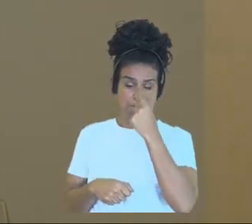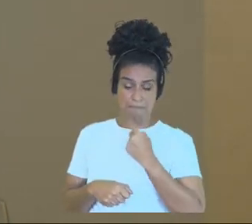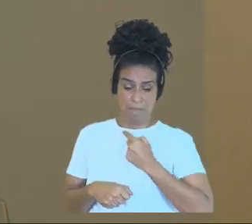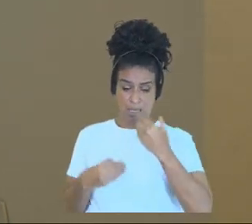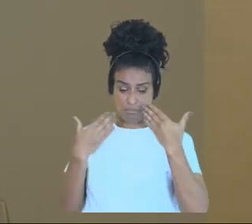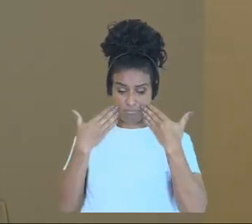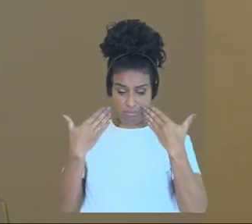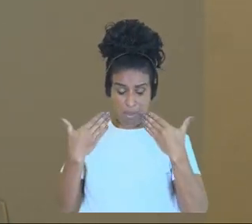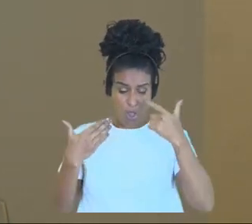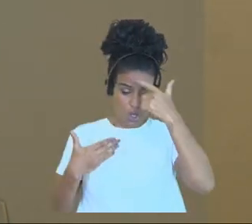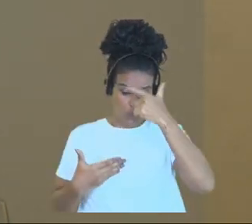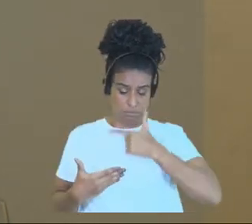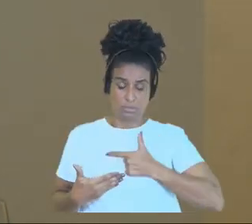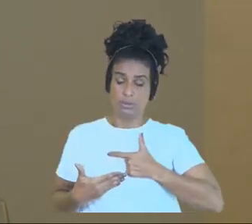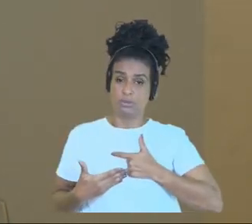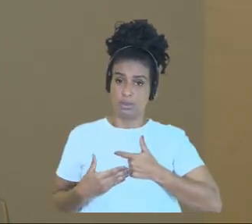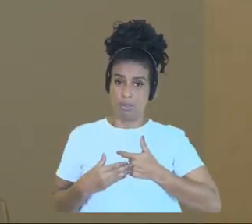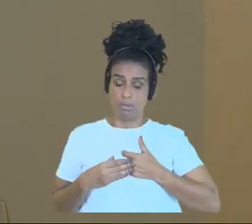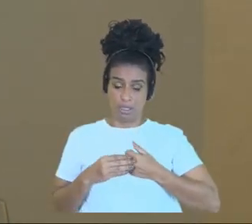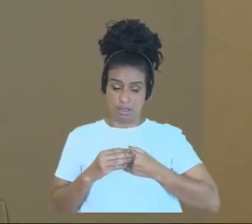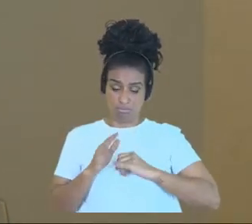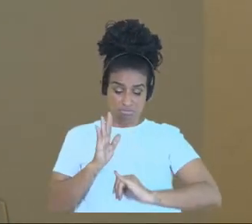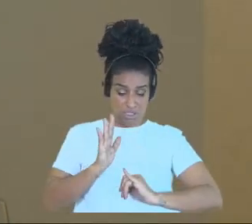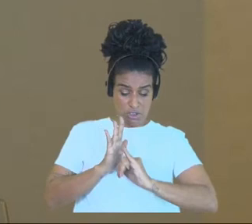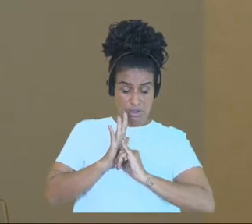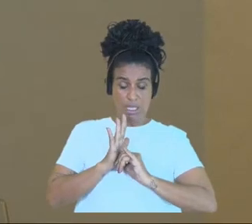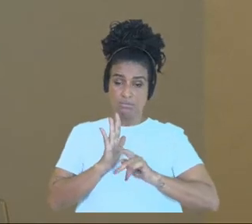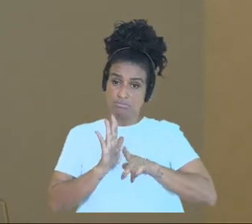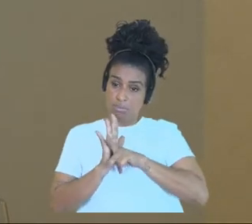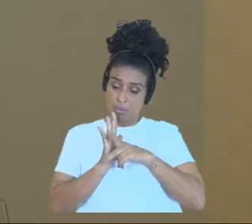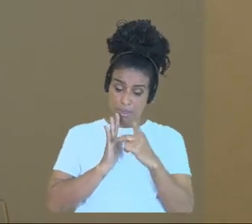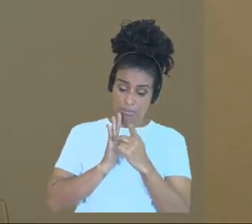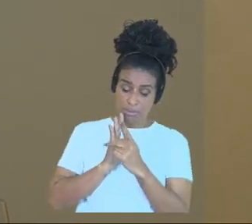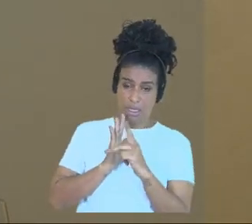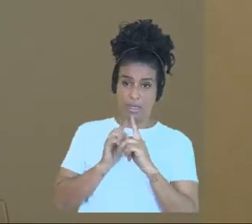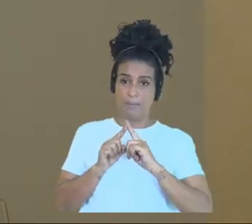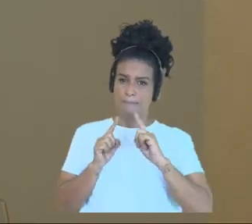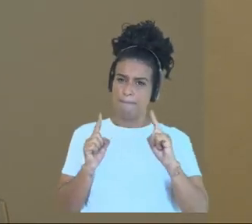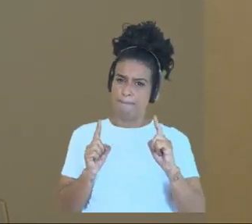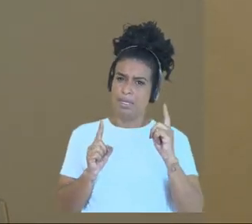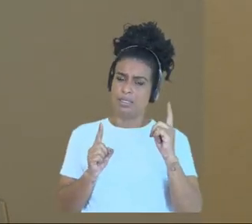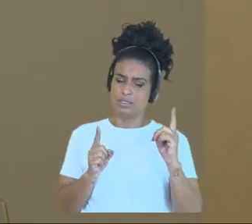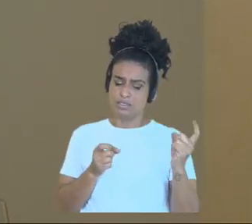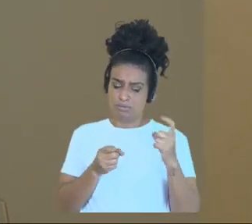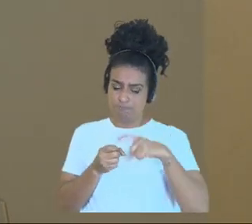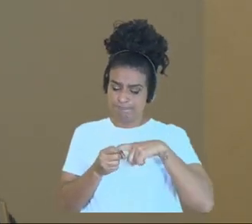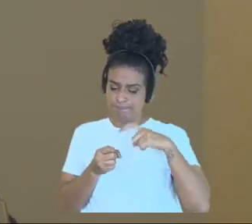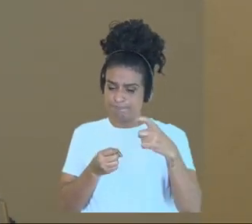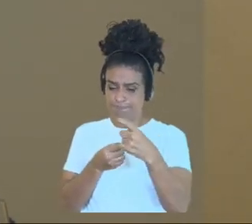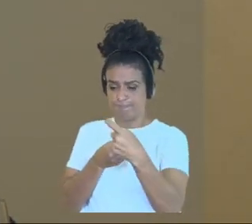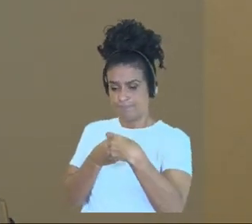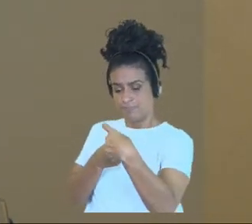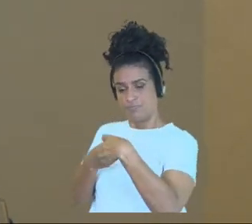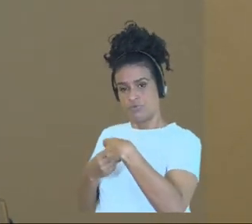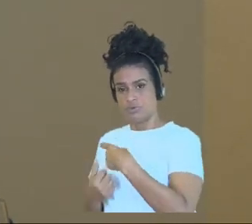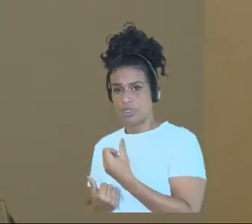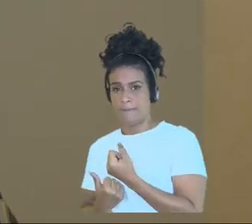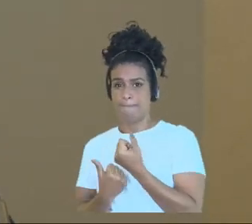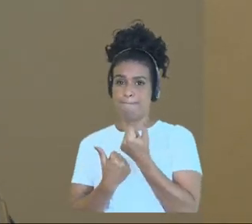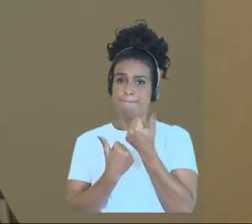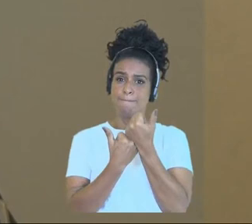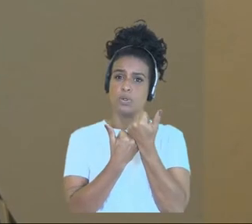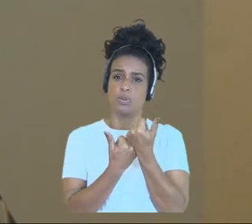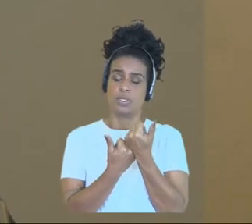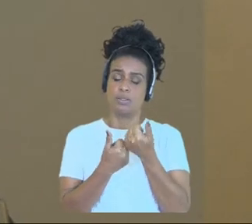pela própria personalidade, mas pelo fato de que existe muita gente com ele que embarca nesse projeto. A